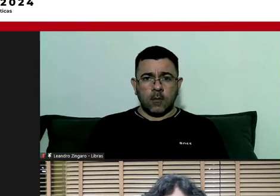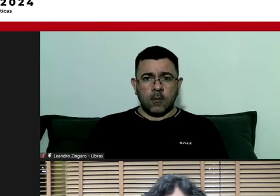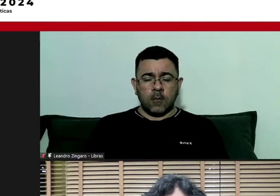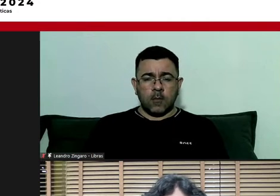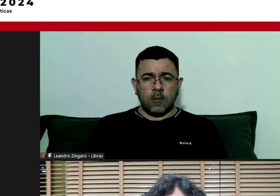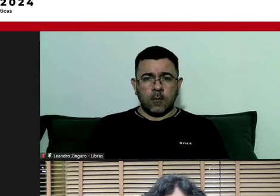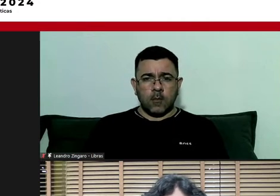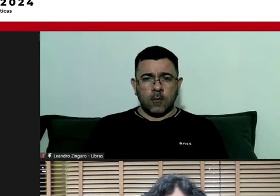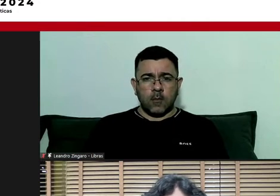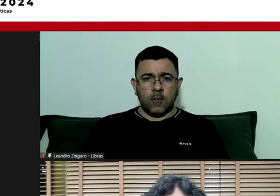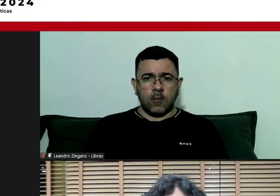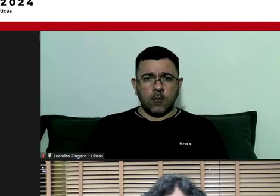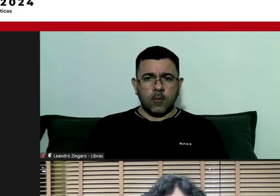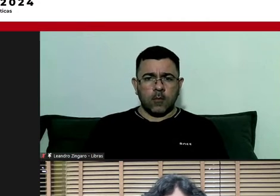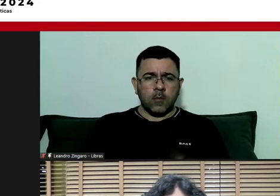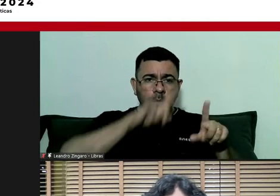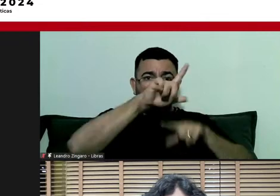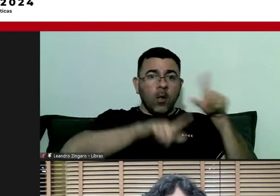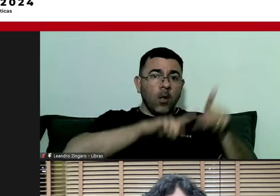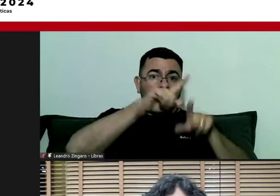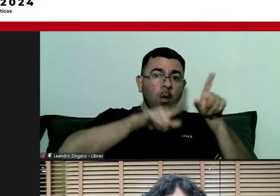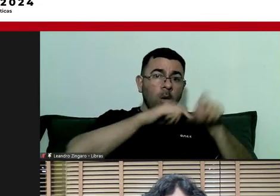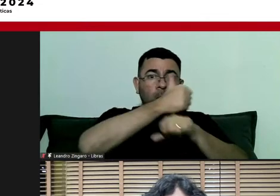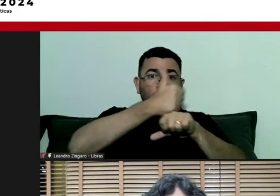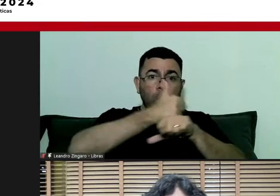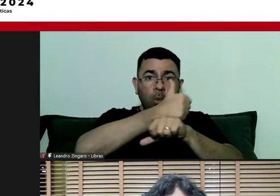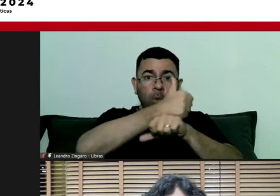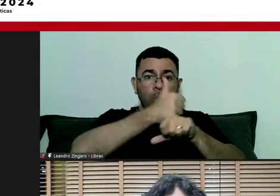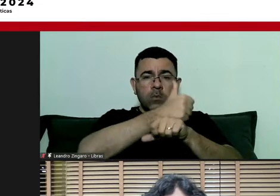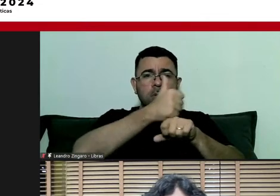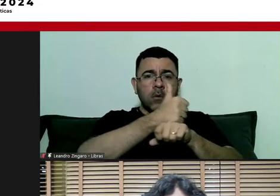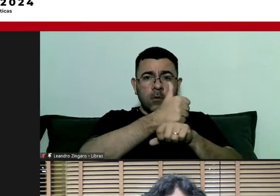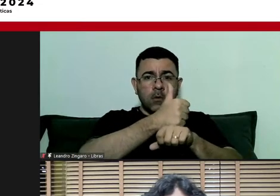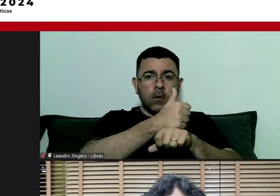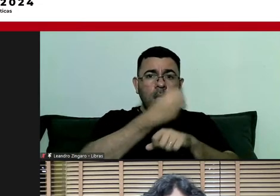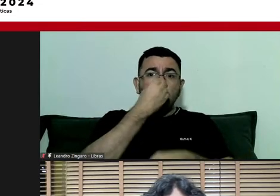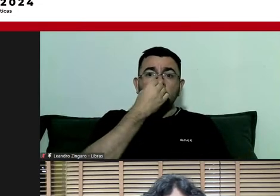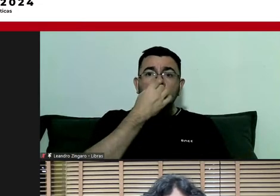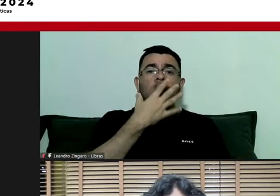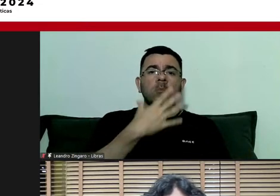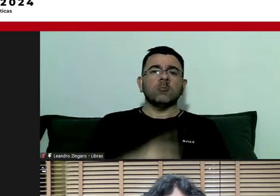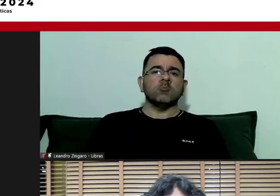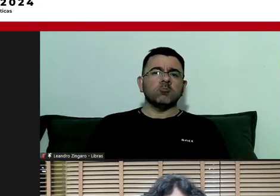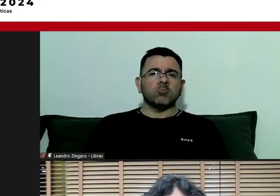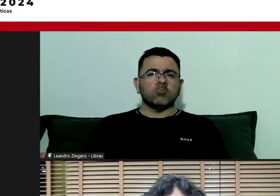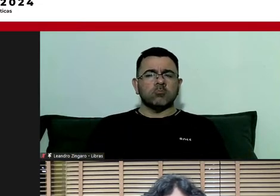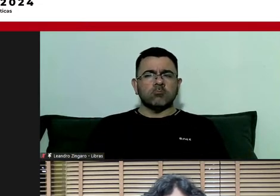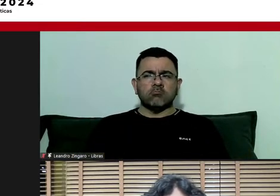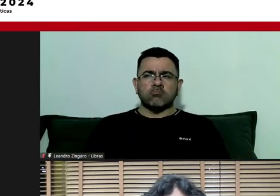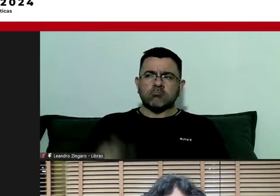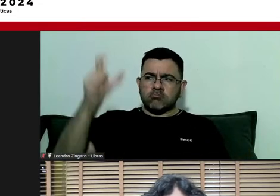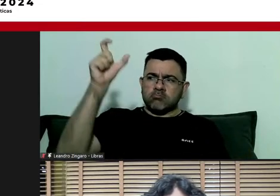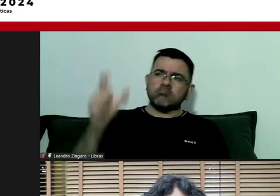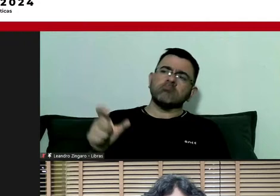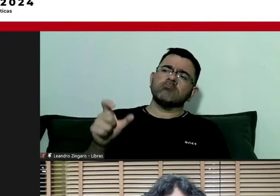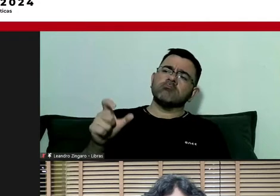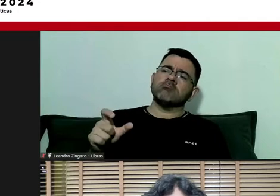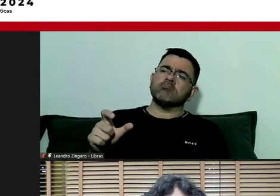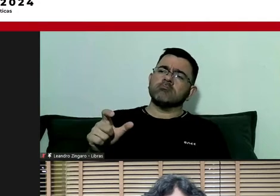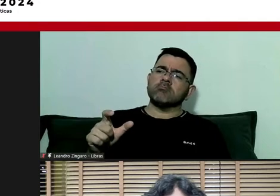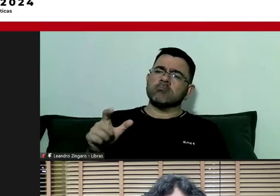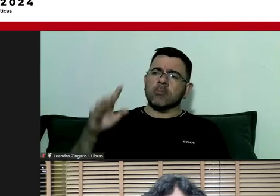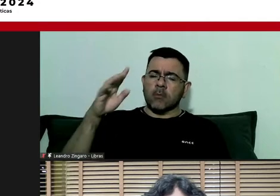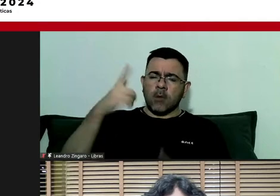gente coloca o servidor público como um servidor pleno público e que ele possa ter uma proatividade de resolução de qualquer